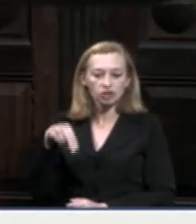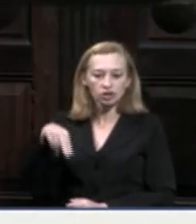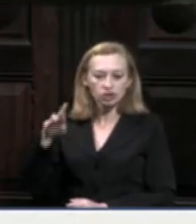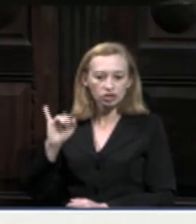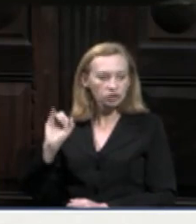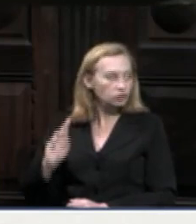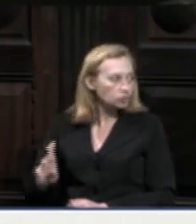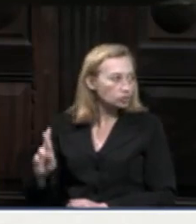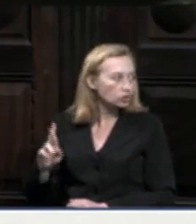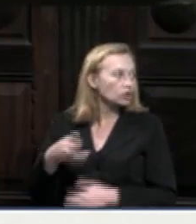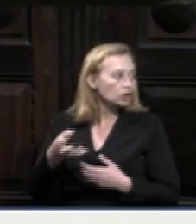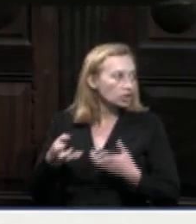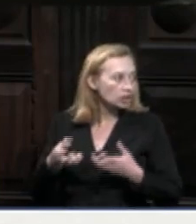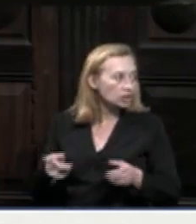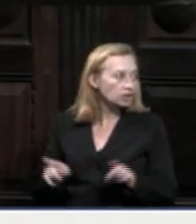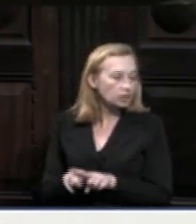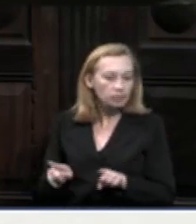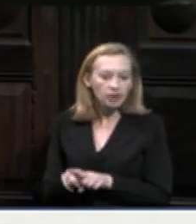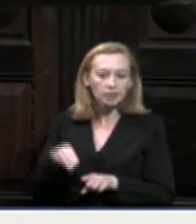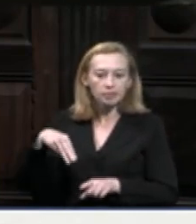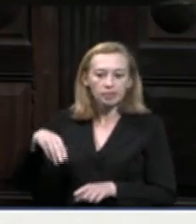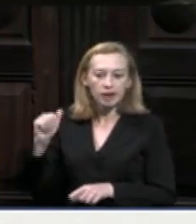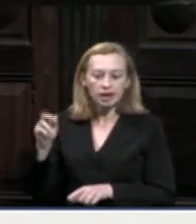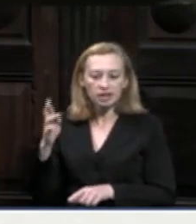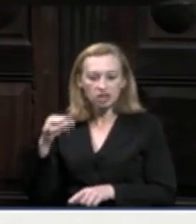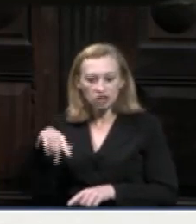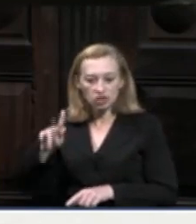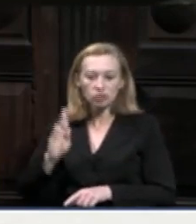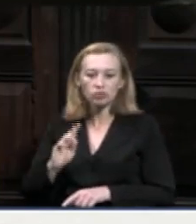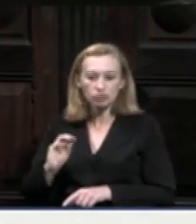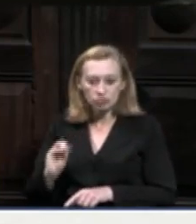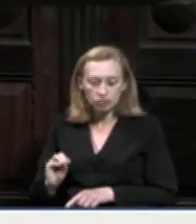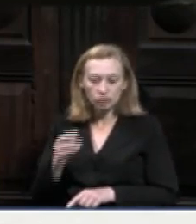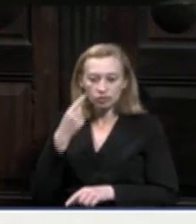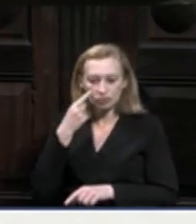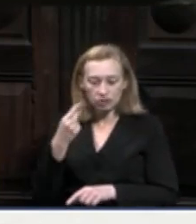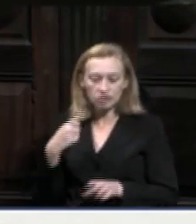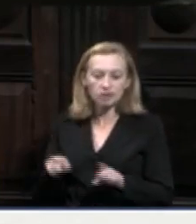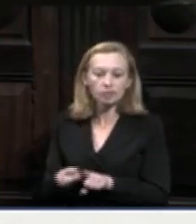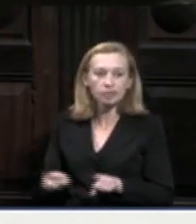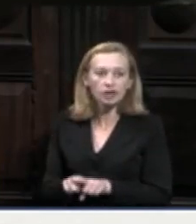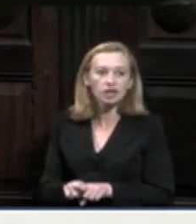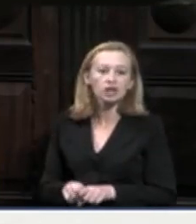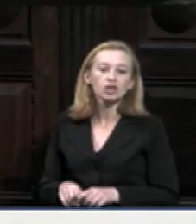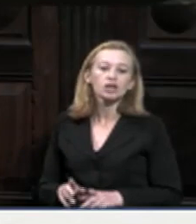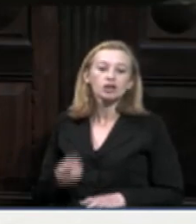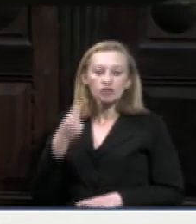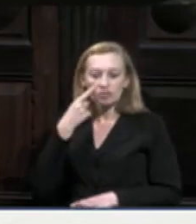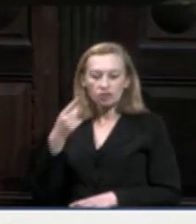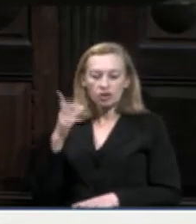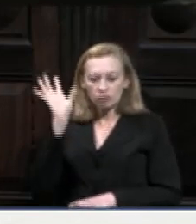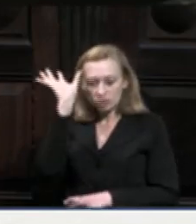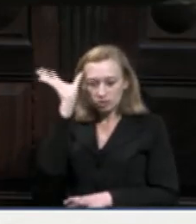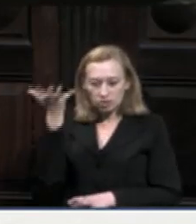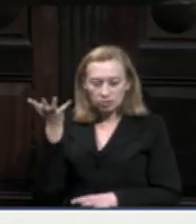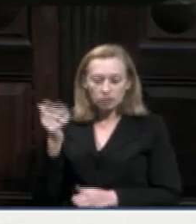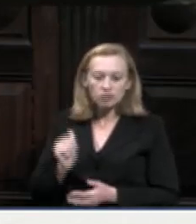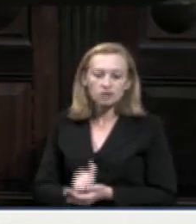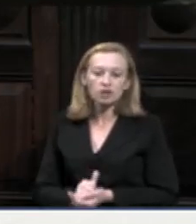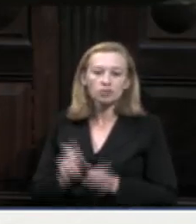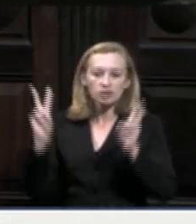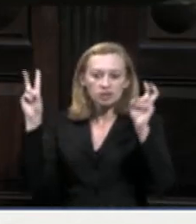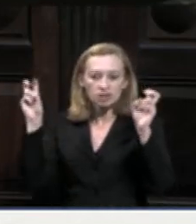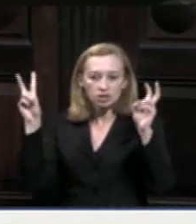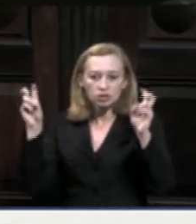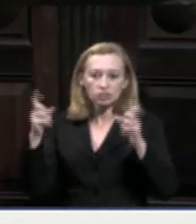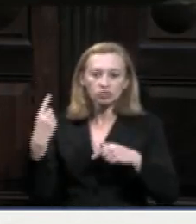querido Marquinhos ouvisse também, porque eu quero ver se eu construo aqui uma solução para esse, não impasse, mas para essa